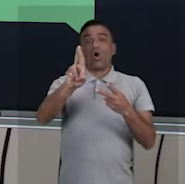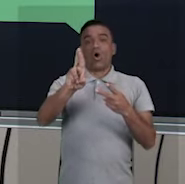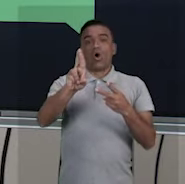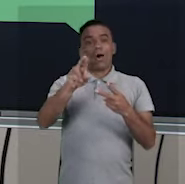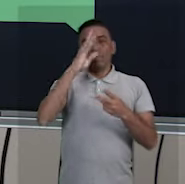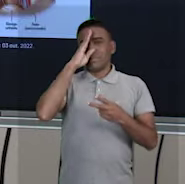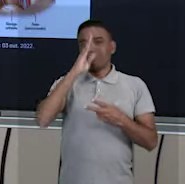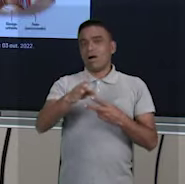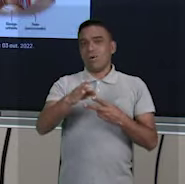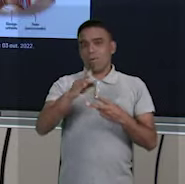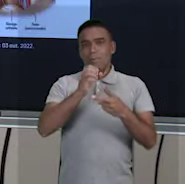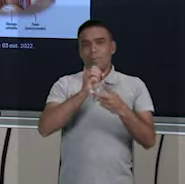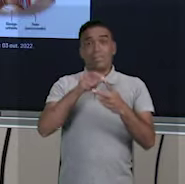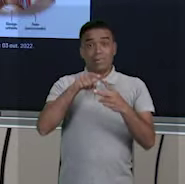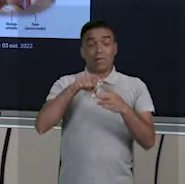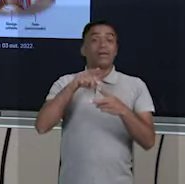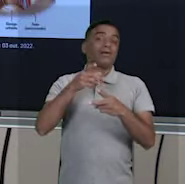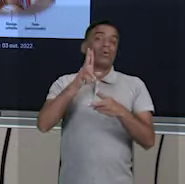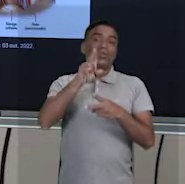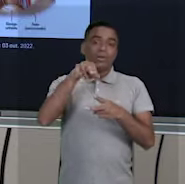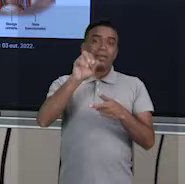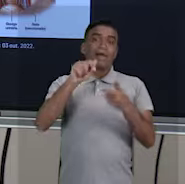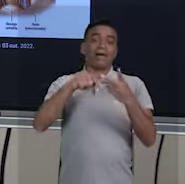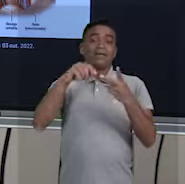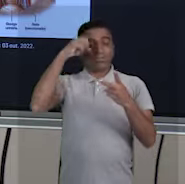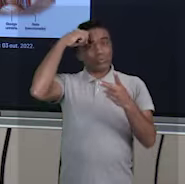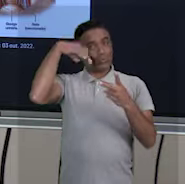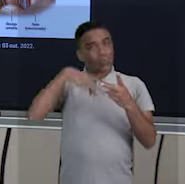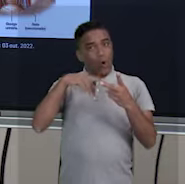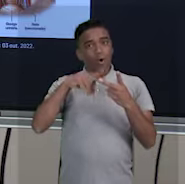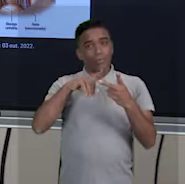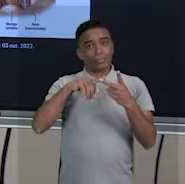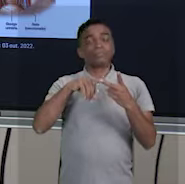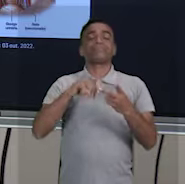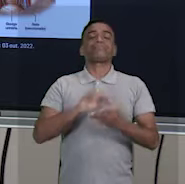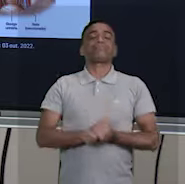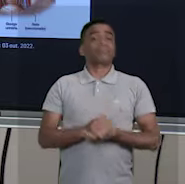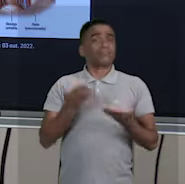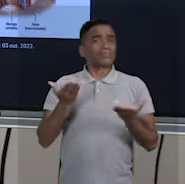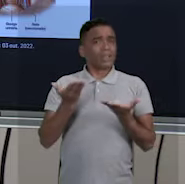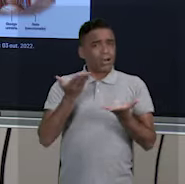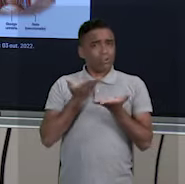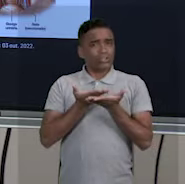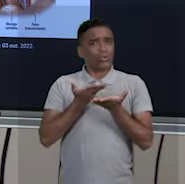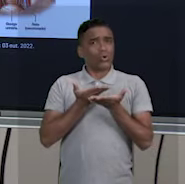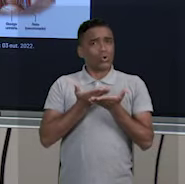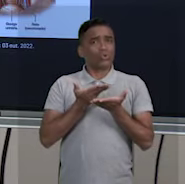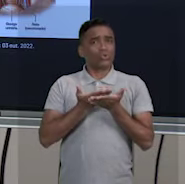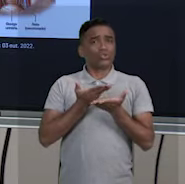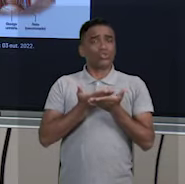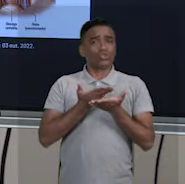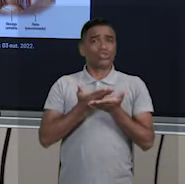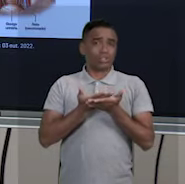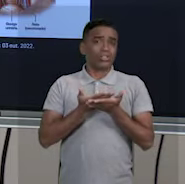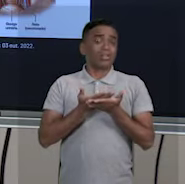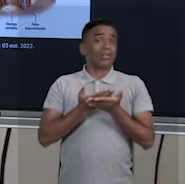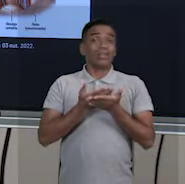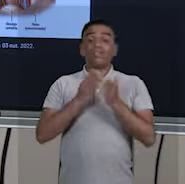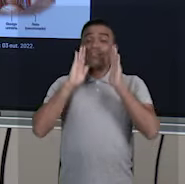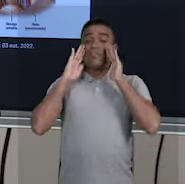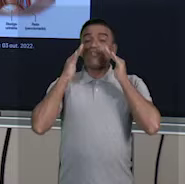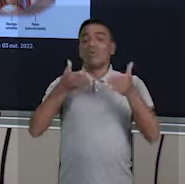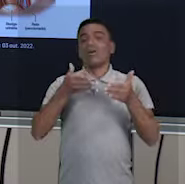organismo, beleza? Bom, vamos conhecer então aqui o principal. Na aula de hoje a gente vai focar na parte do sistema urinário, que é